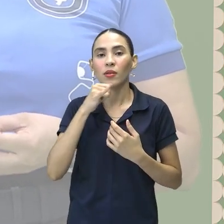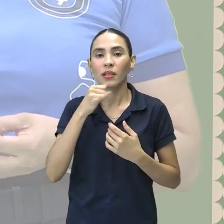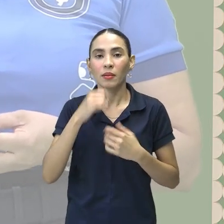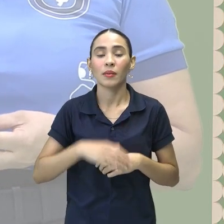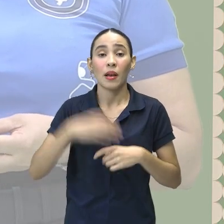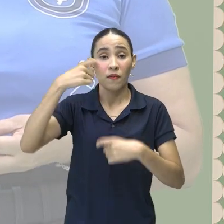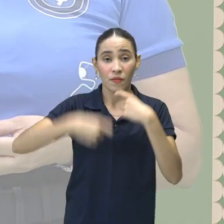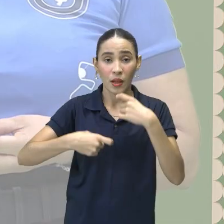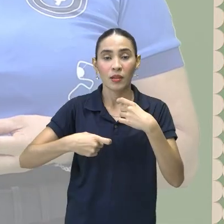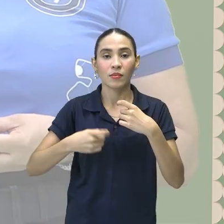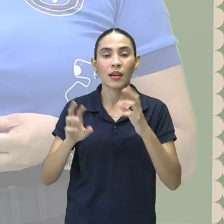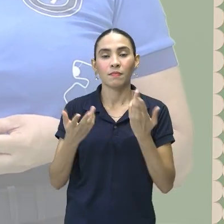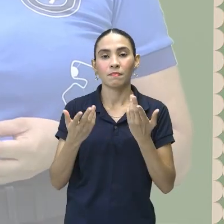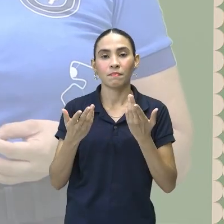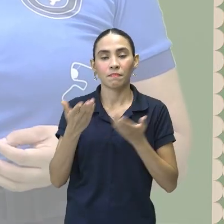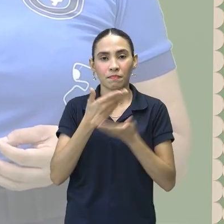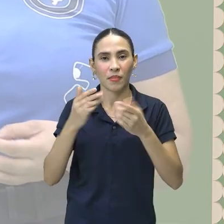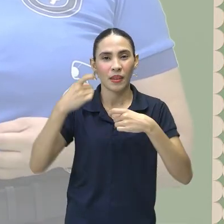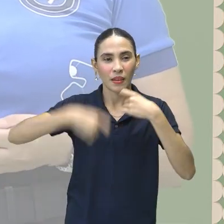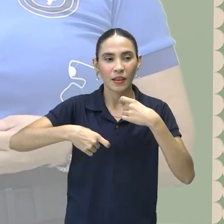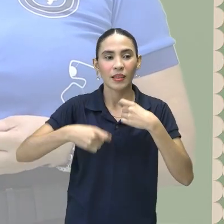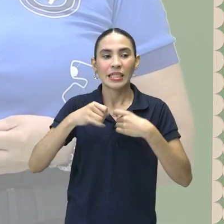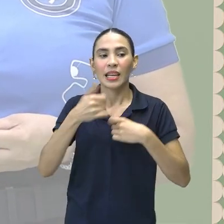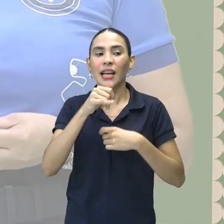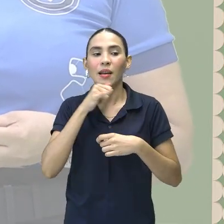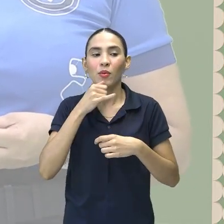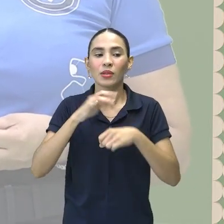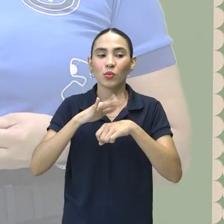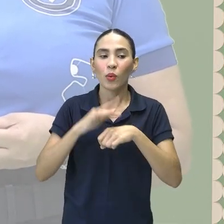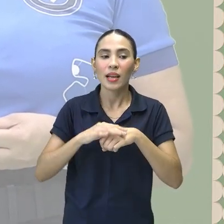via sexo, tá? E sem a proteção.